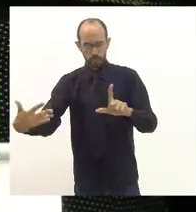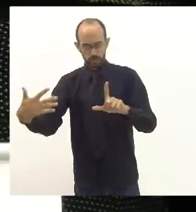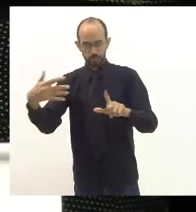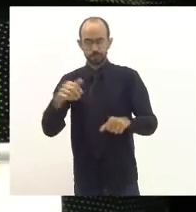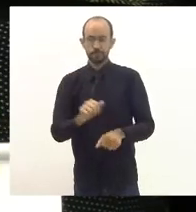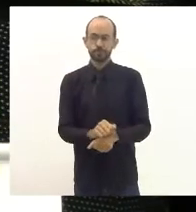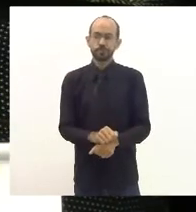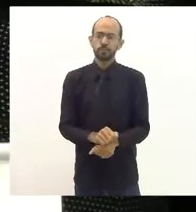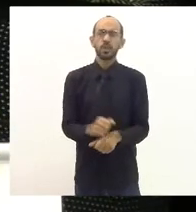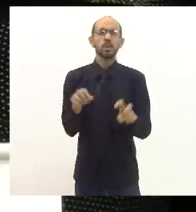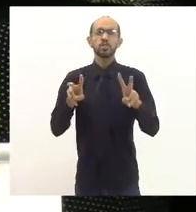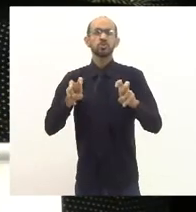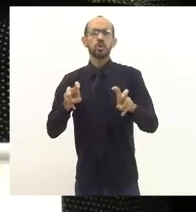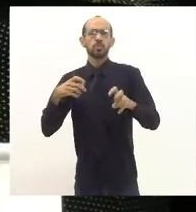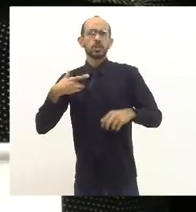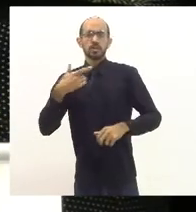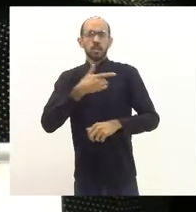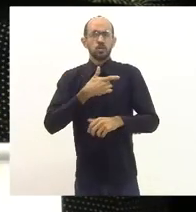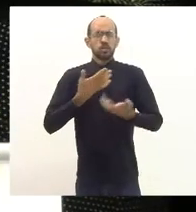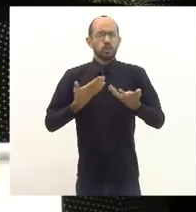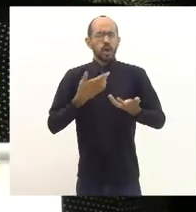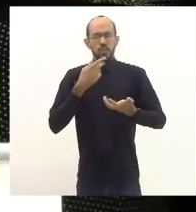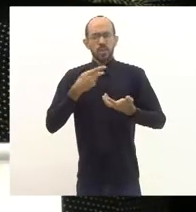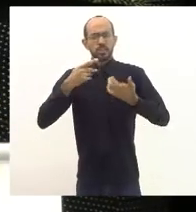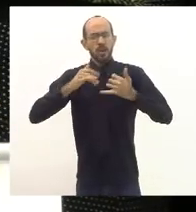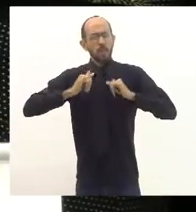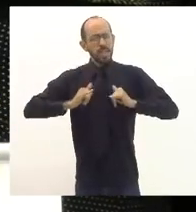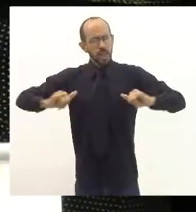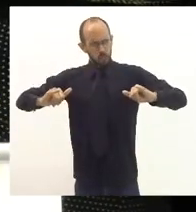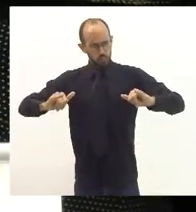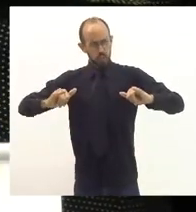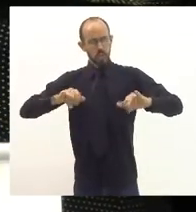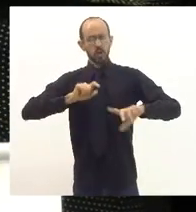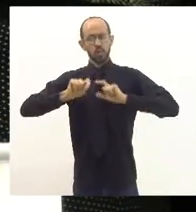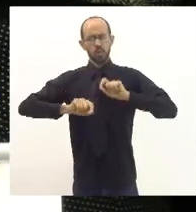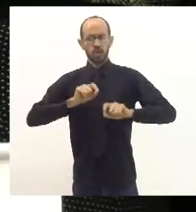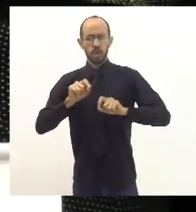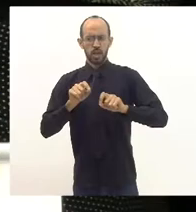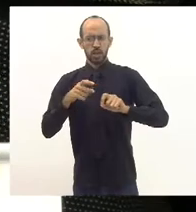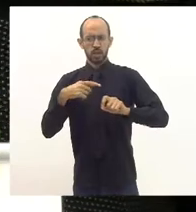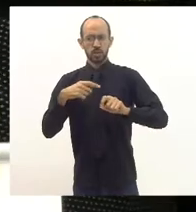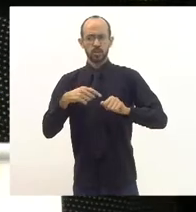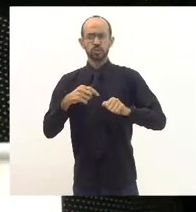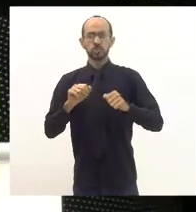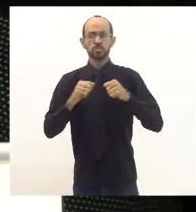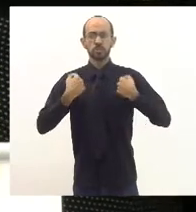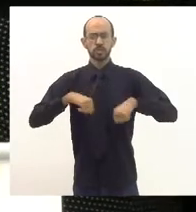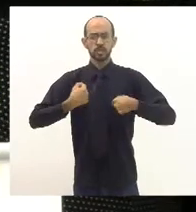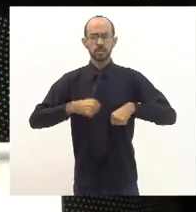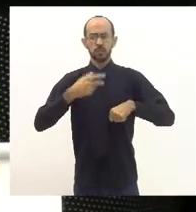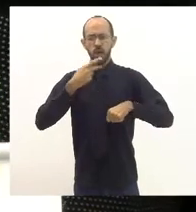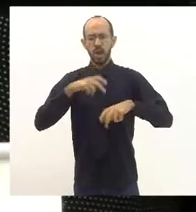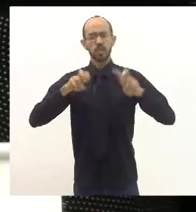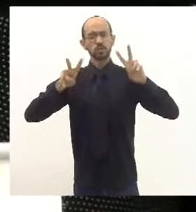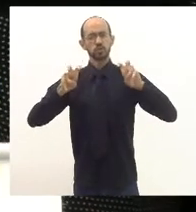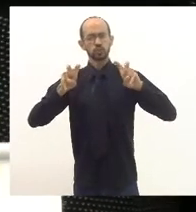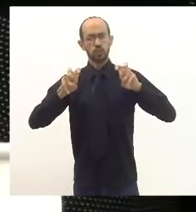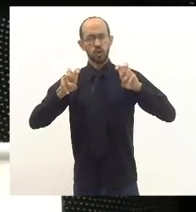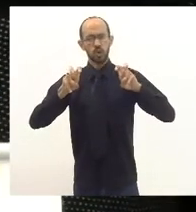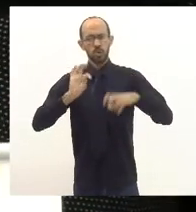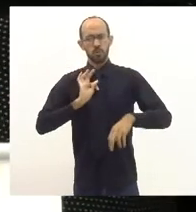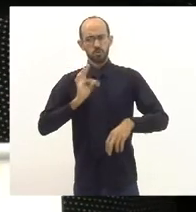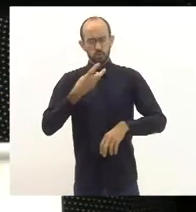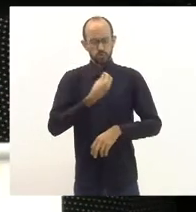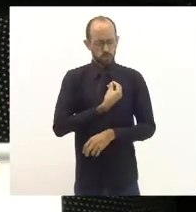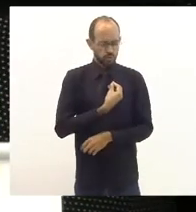à saúde, eu queria fazer uma denúncia, né, na verdade, a gente precisa denunciar a precariedade do processo